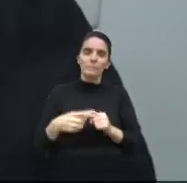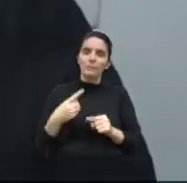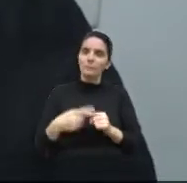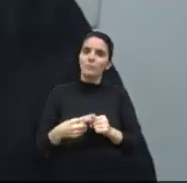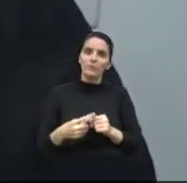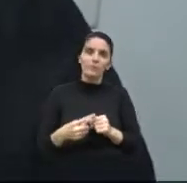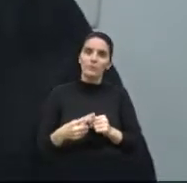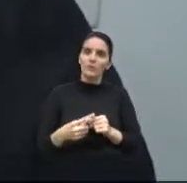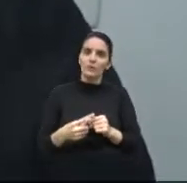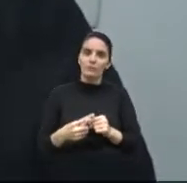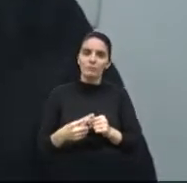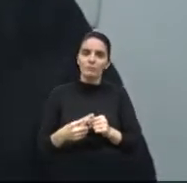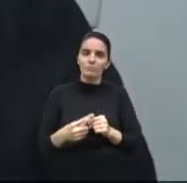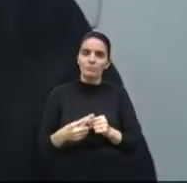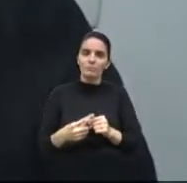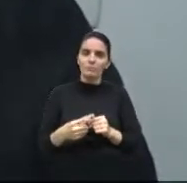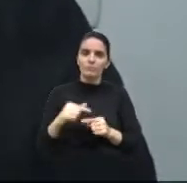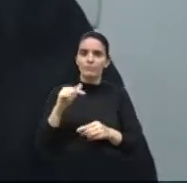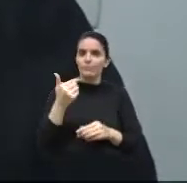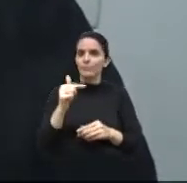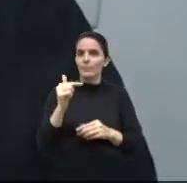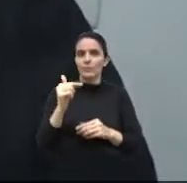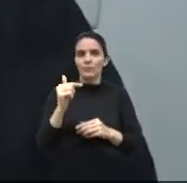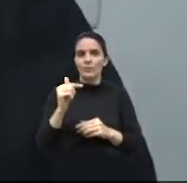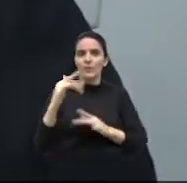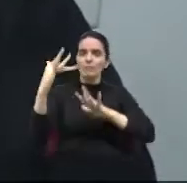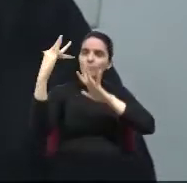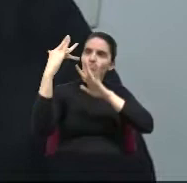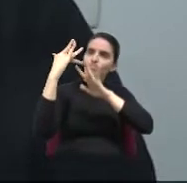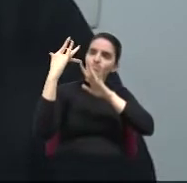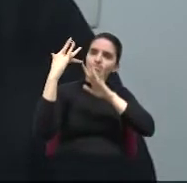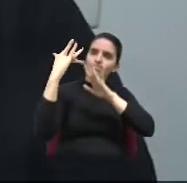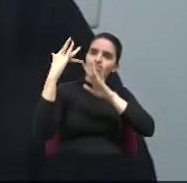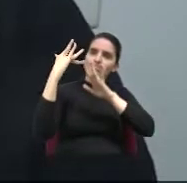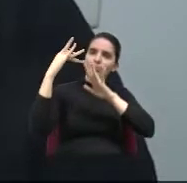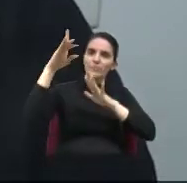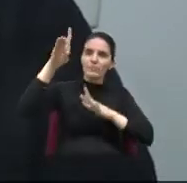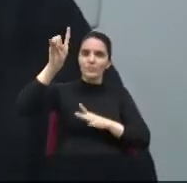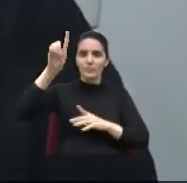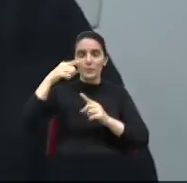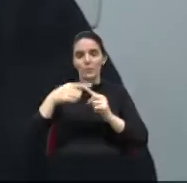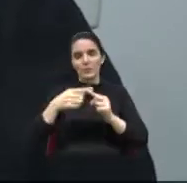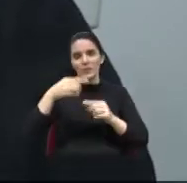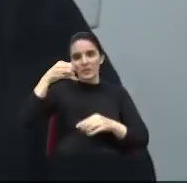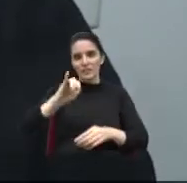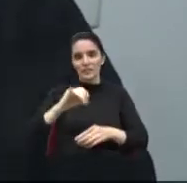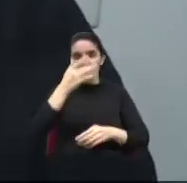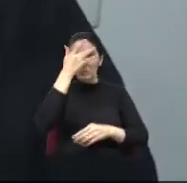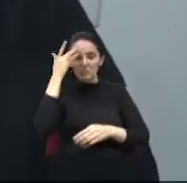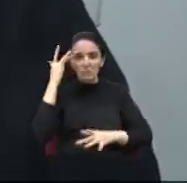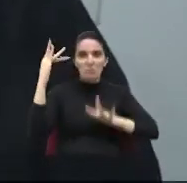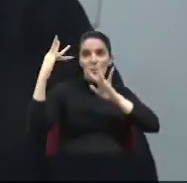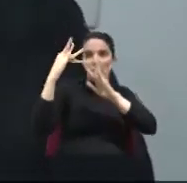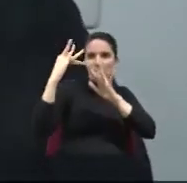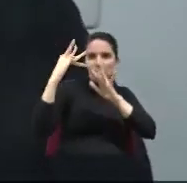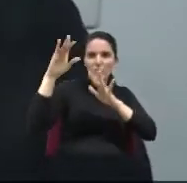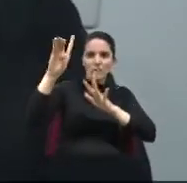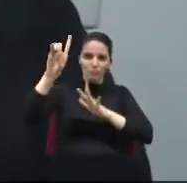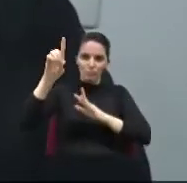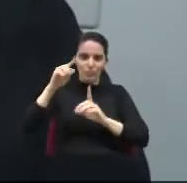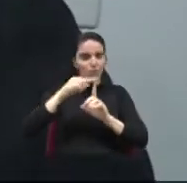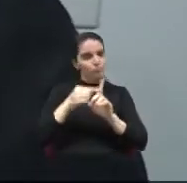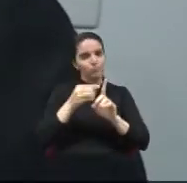está conectado com aquele que deu a vida a cada um de nós. Porque se ele tivesse, ele não fazia. Porque uma história, uma vez